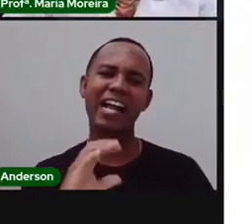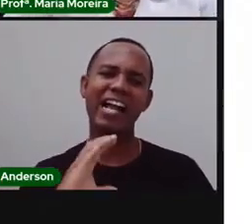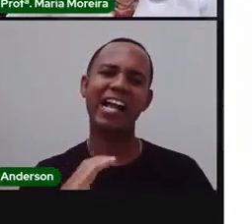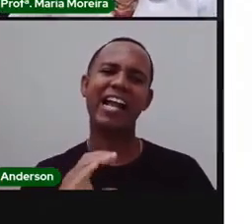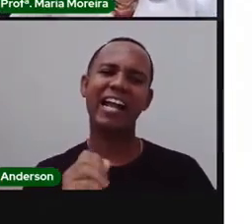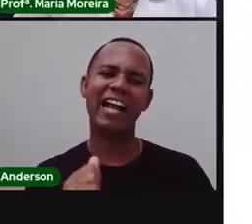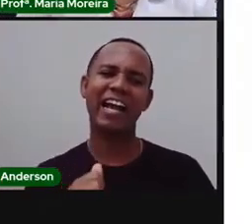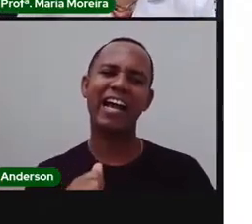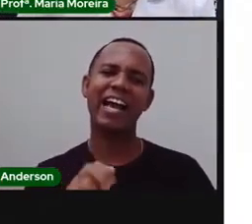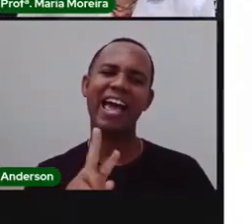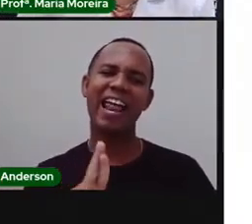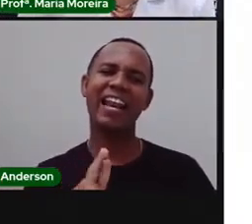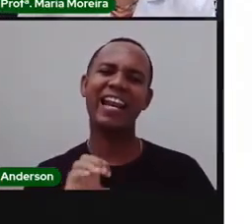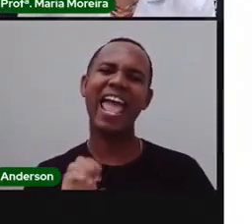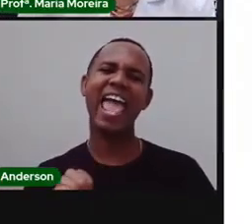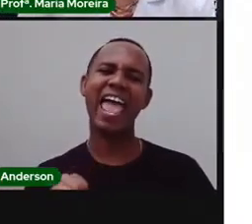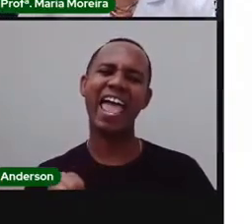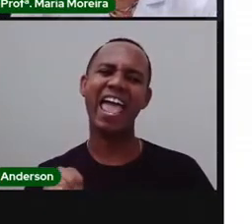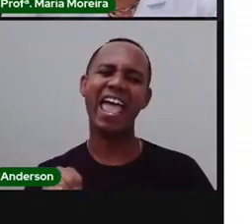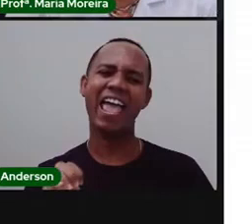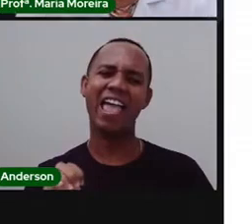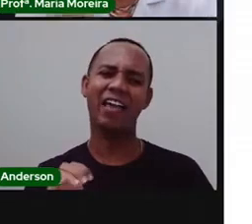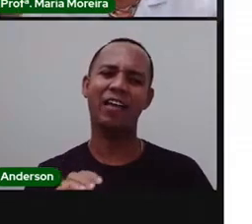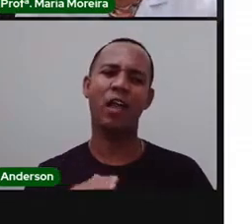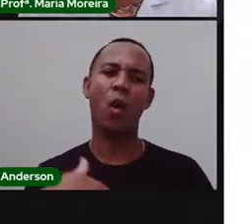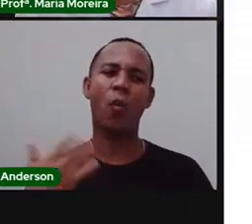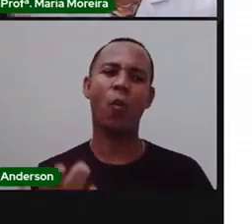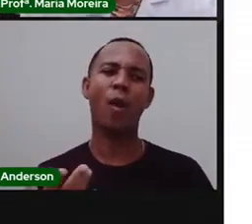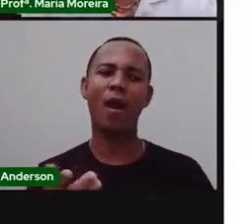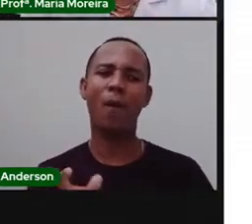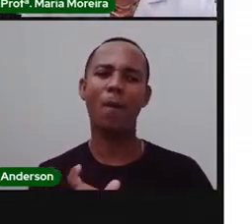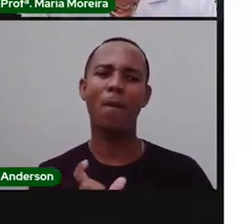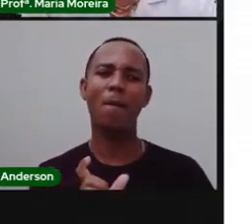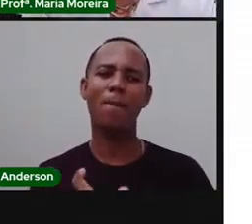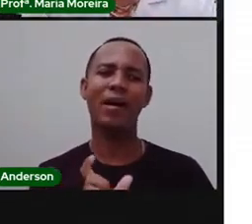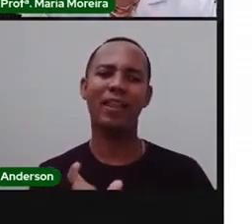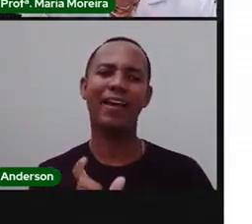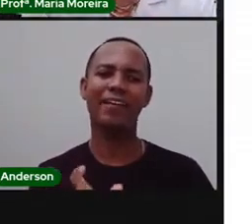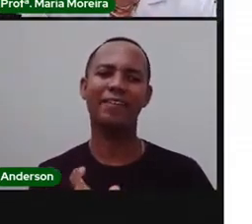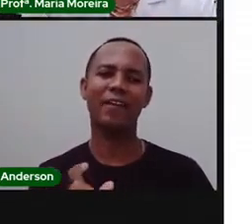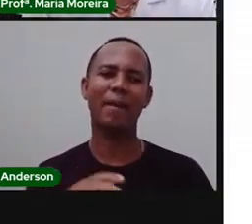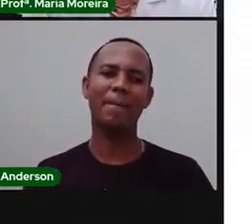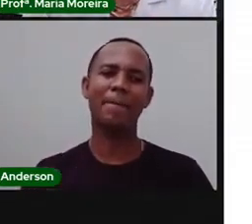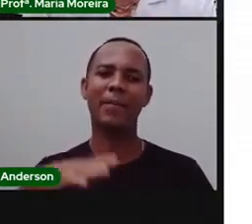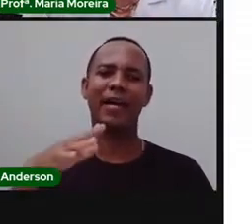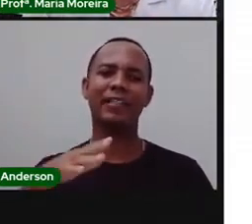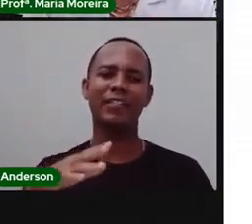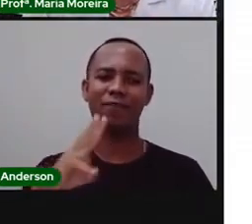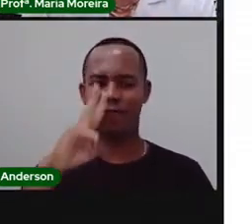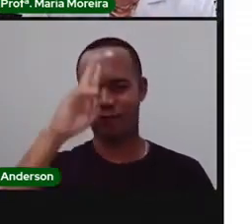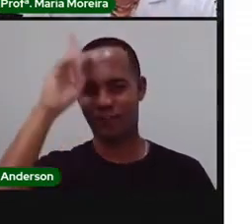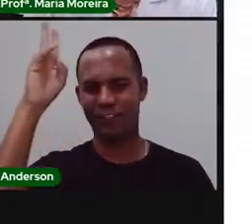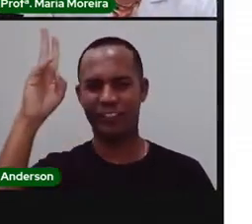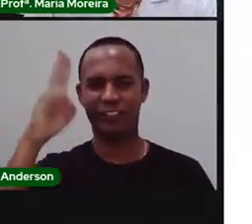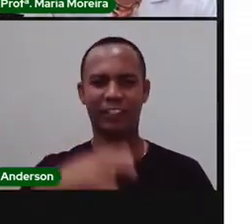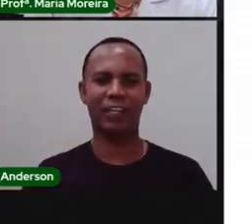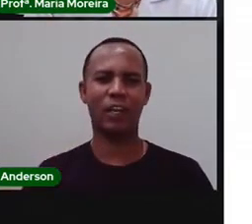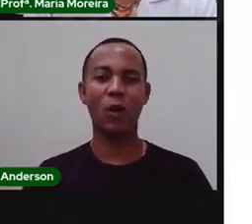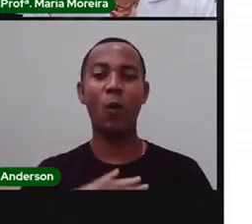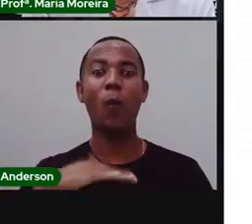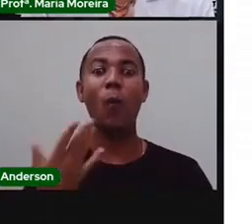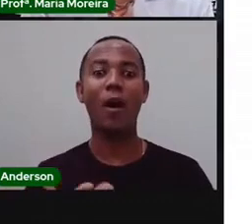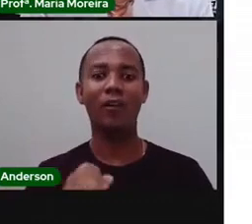Jacaré! Qual foi a sílaba que eu demorei mais tempo na minha pronúncia? Foi o já? Foi o